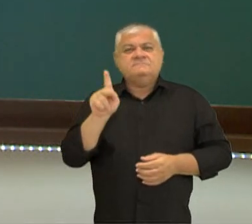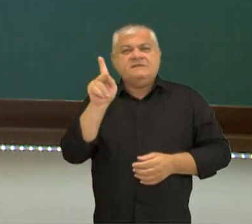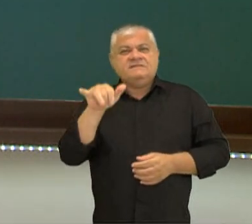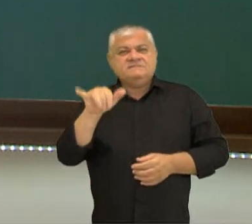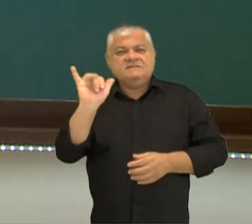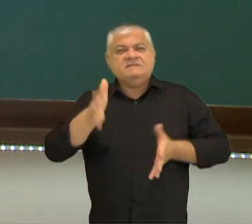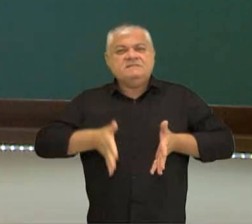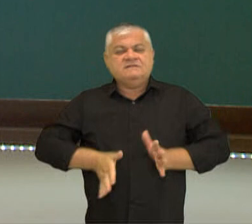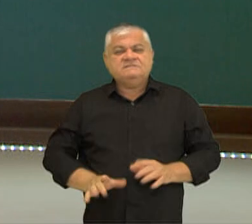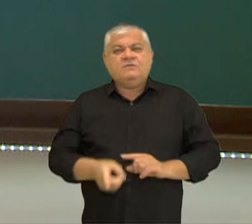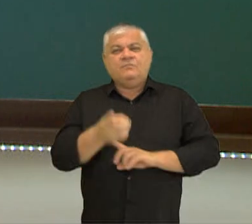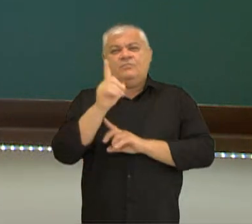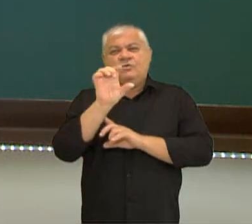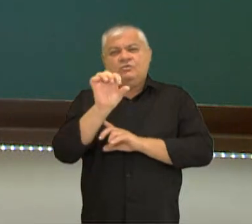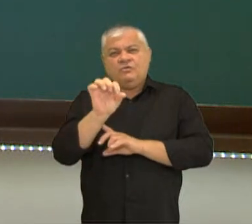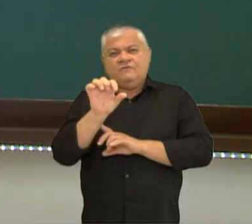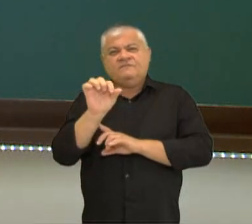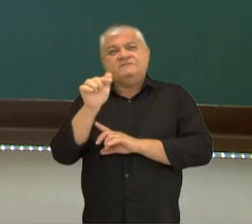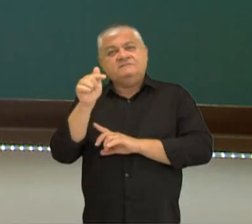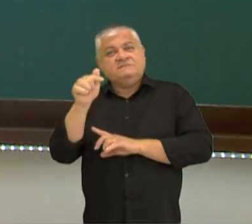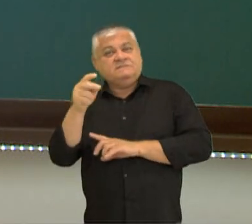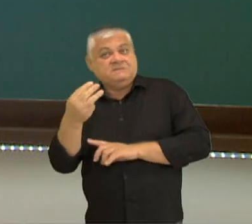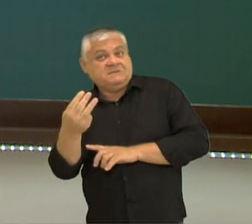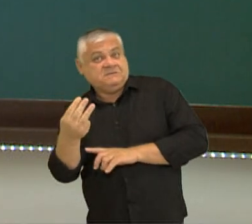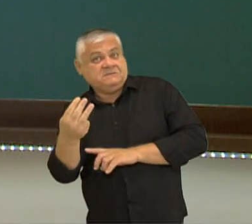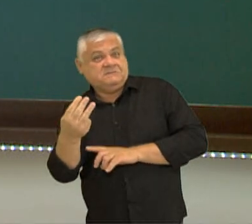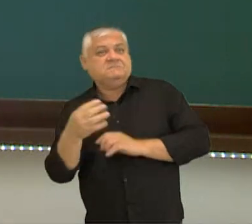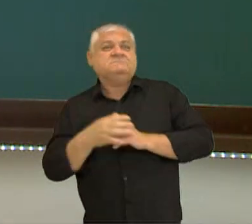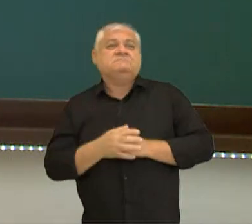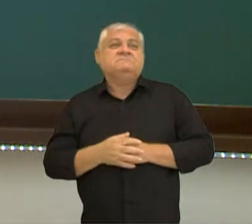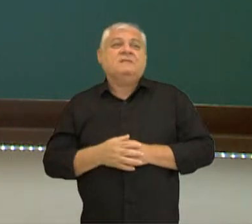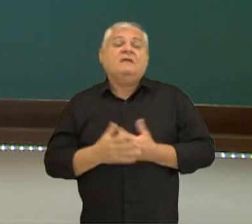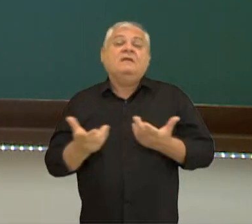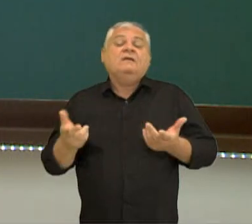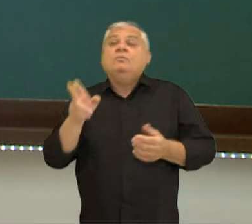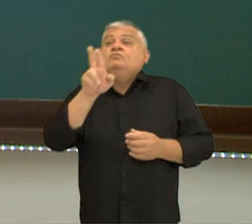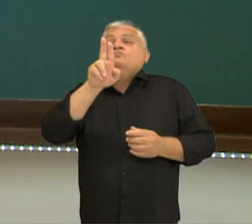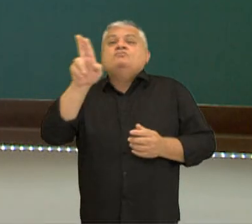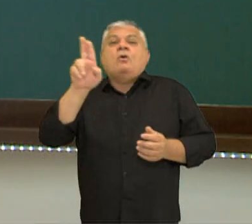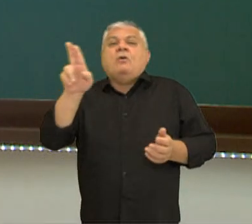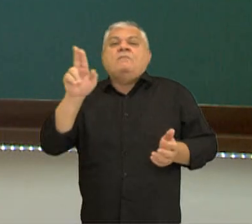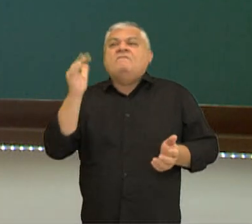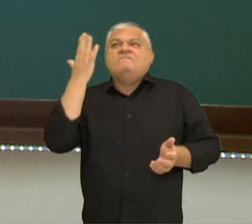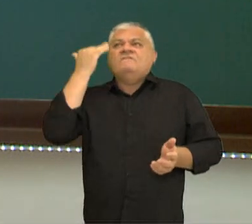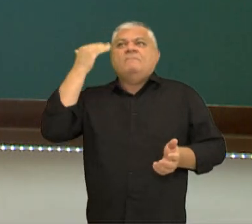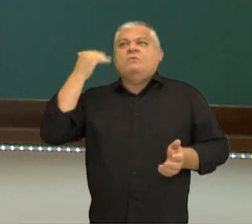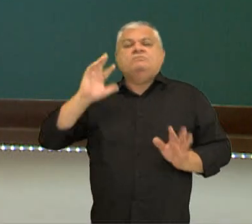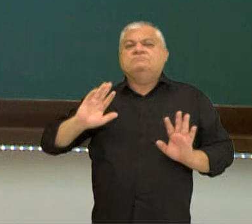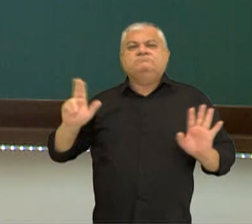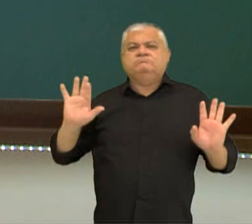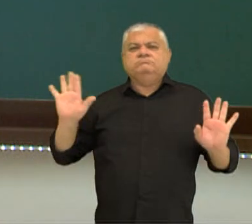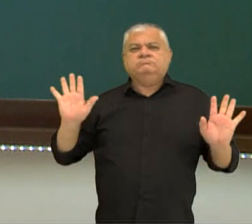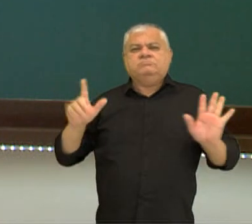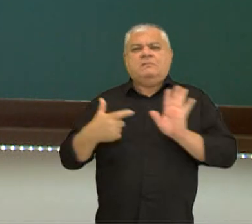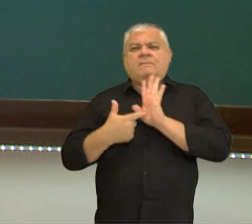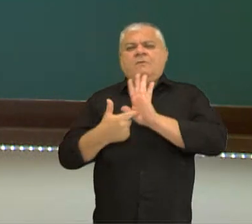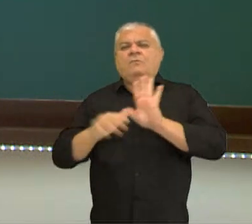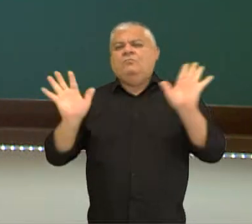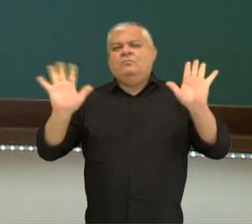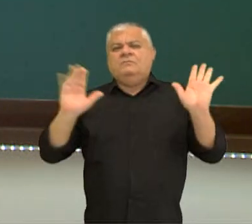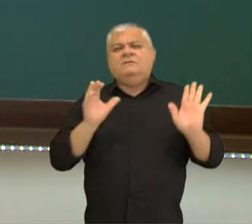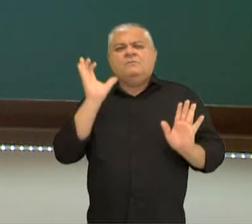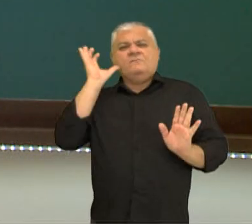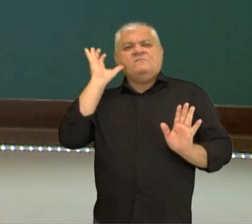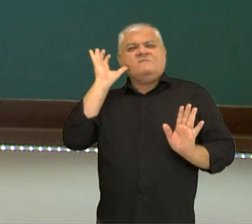nasceu em 1973, a gente não sabe. O artista é anônimo, parece apagar para registrar, né? Ou seja, para